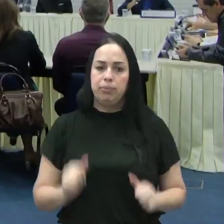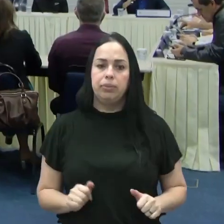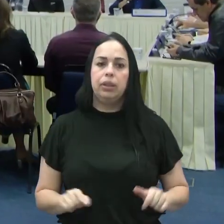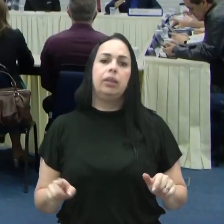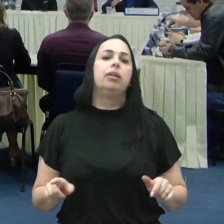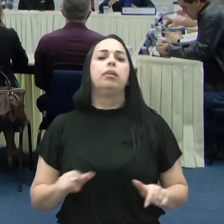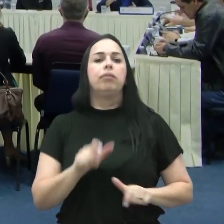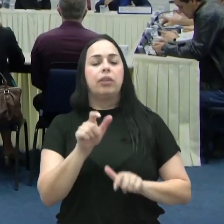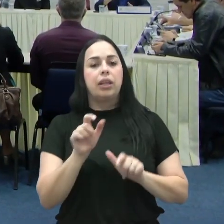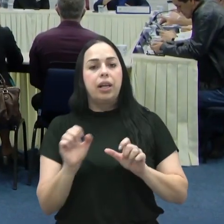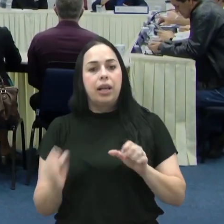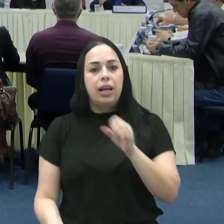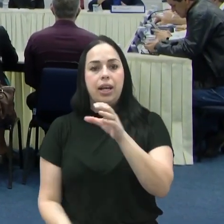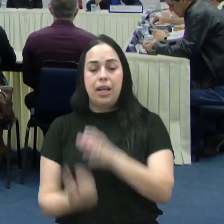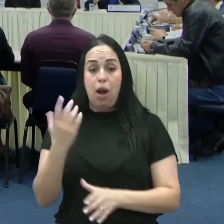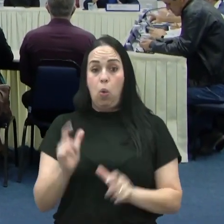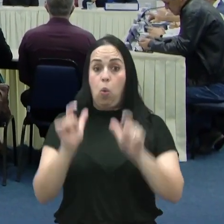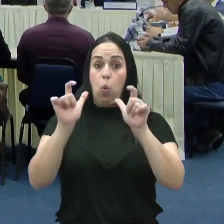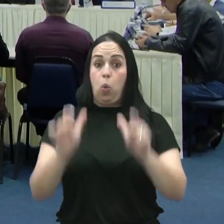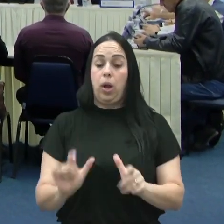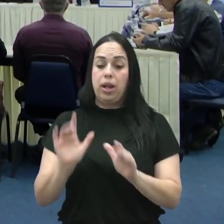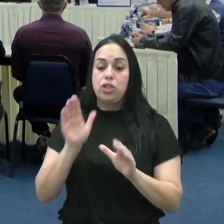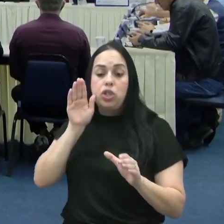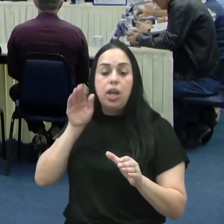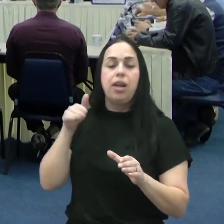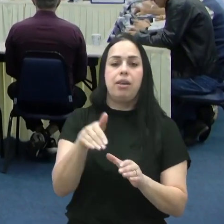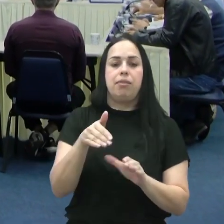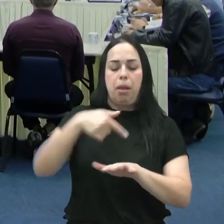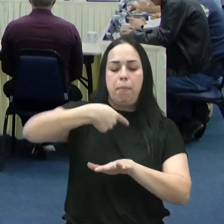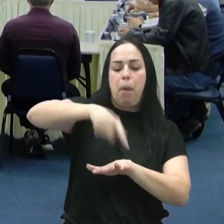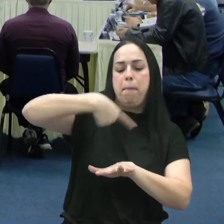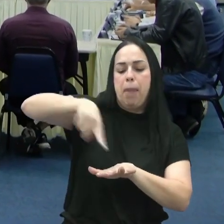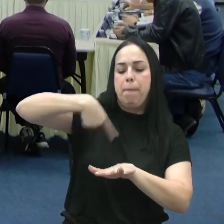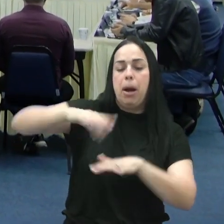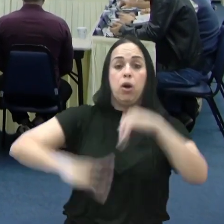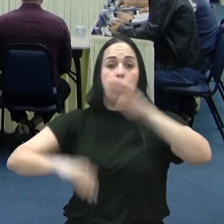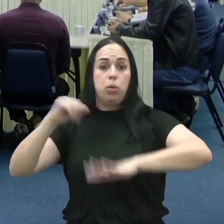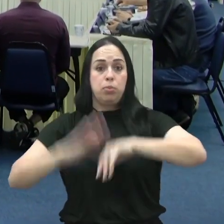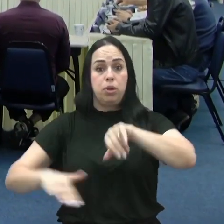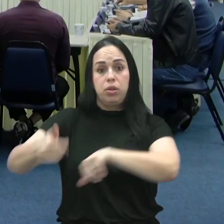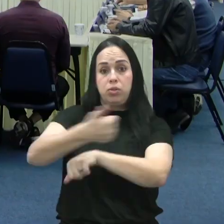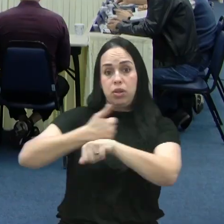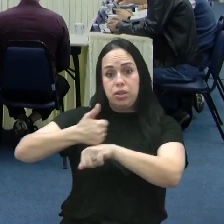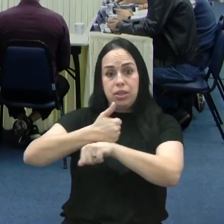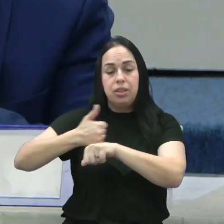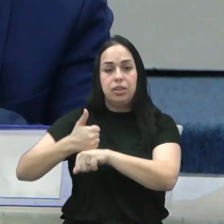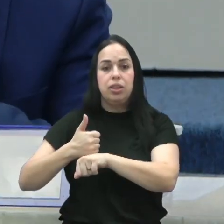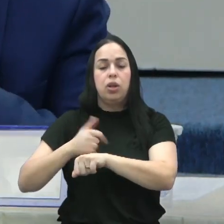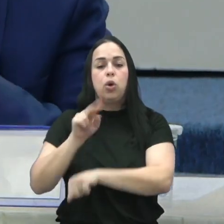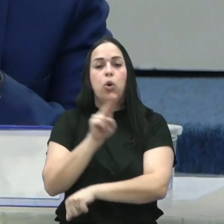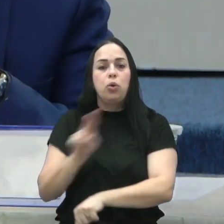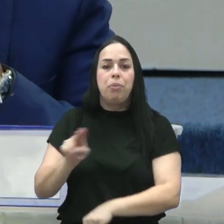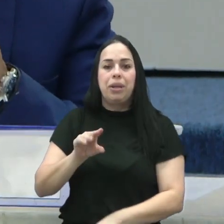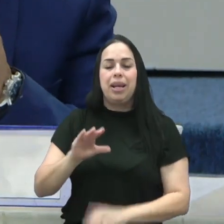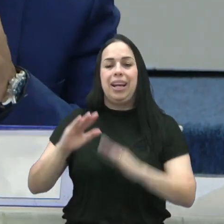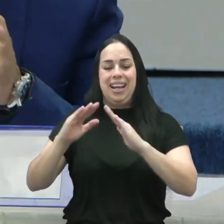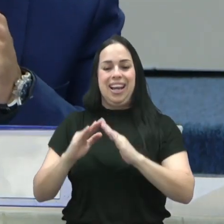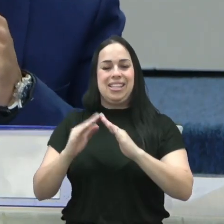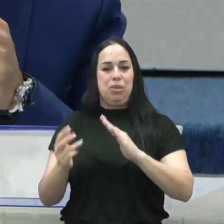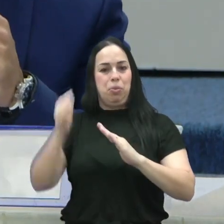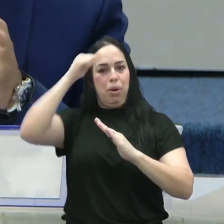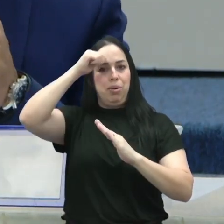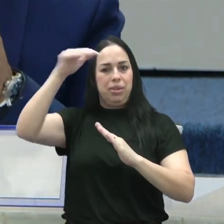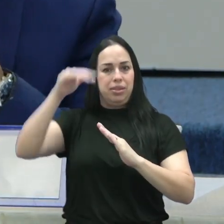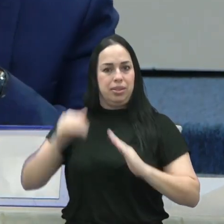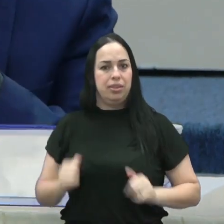famílias. Também foi defendida a criação de um centro de referência multidisciplinar na cidade, que levaria o nome de